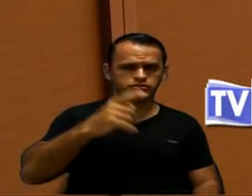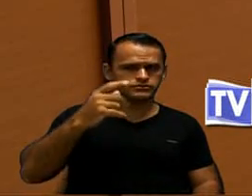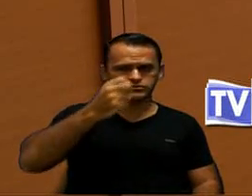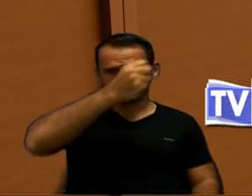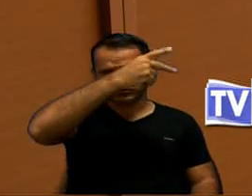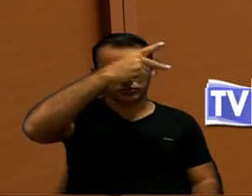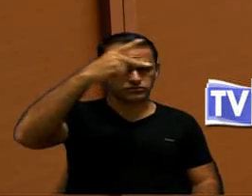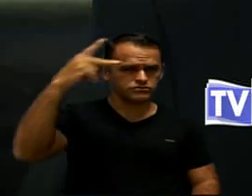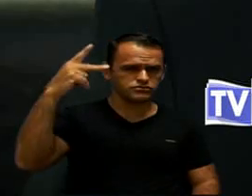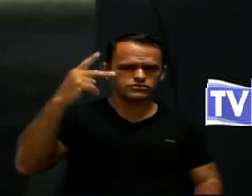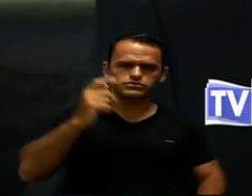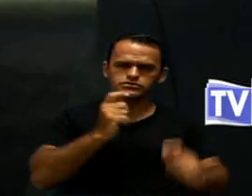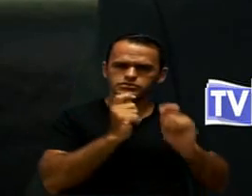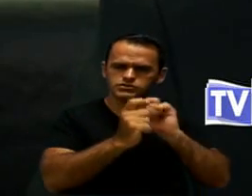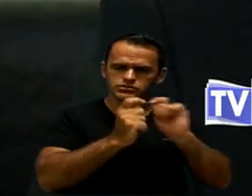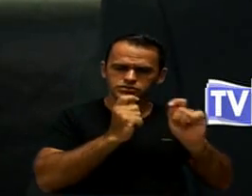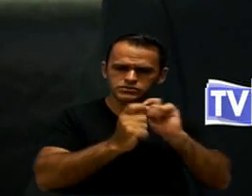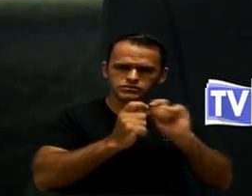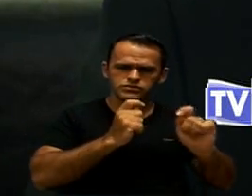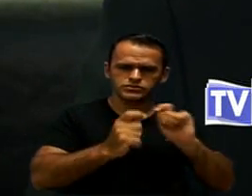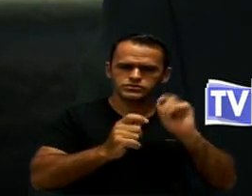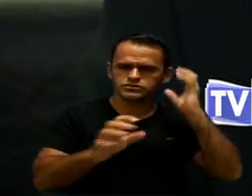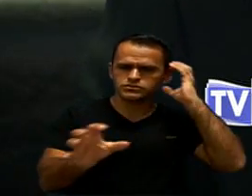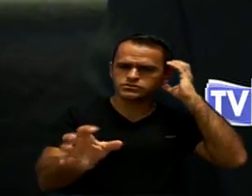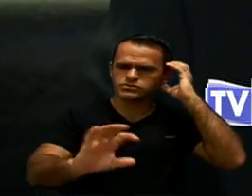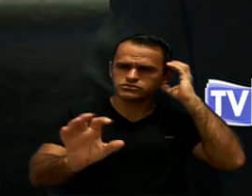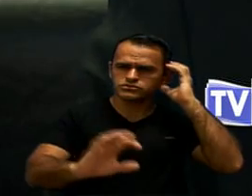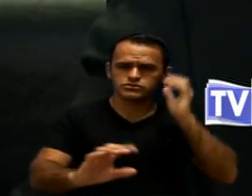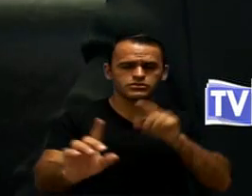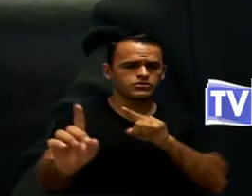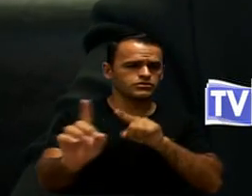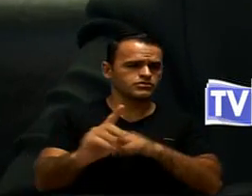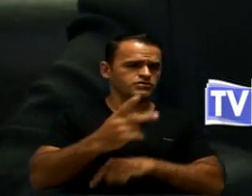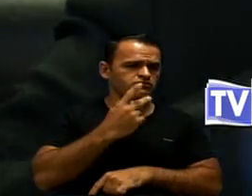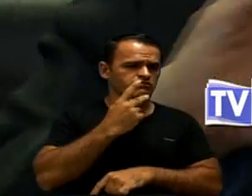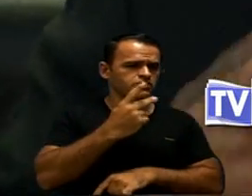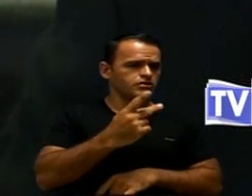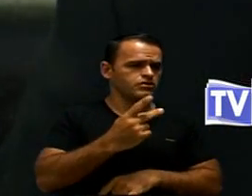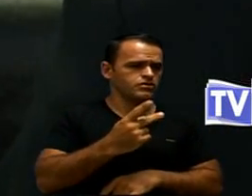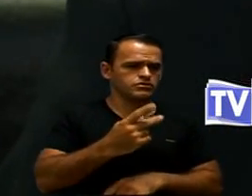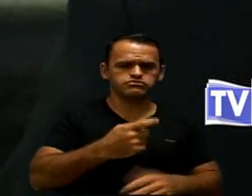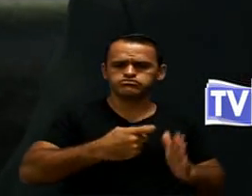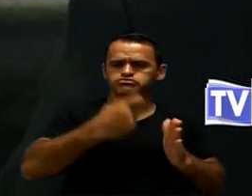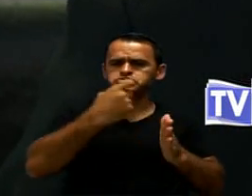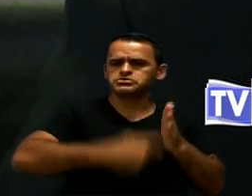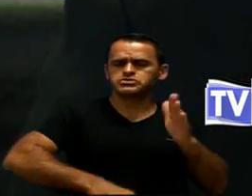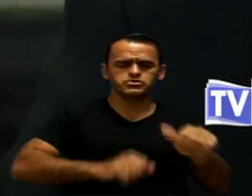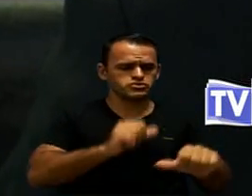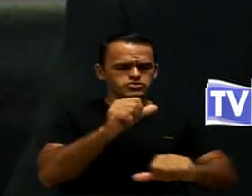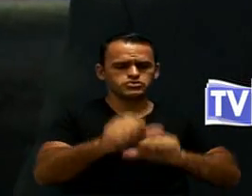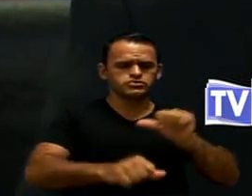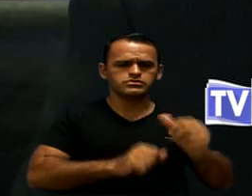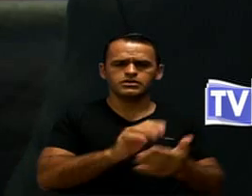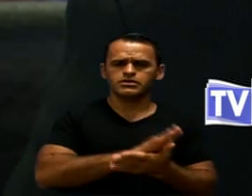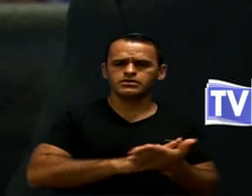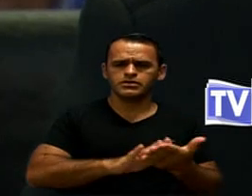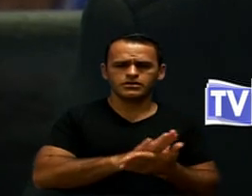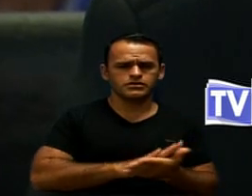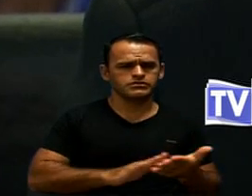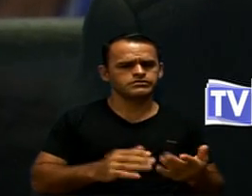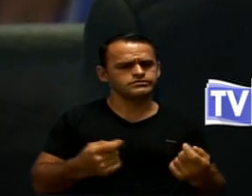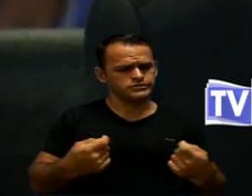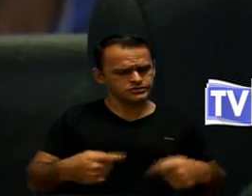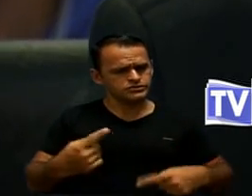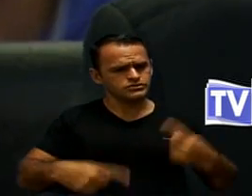prefeito na Rádio Band, onde ele dizia claramente que não tinha reajuste nas taxas. Então, o que precisa discutir